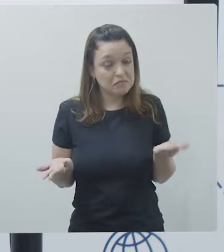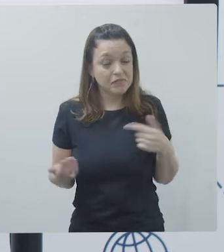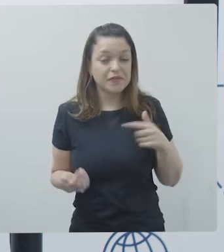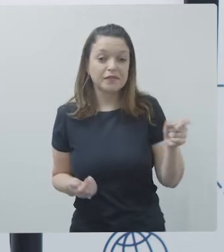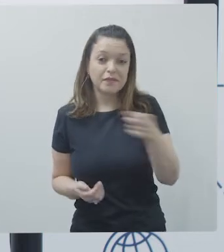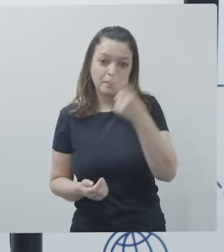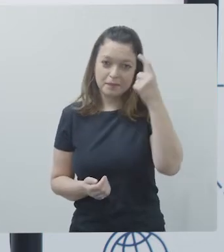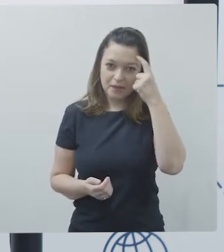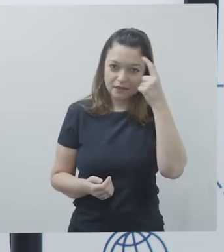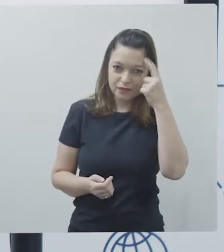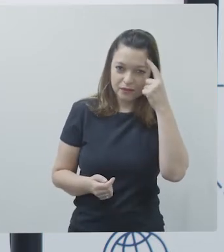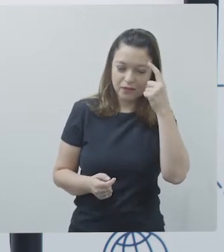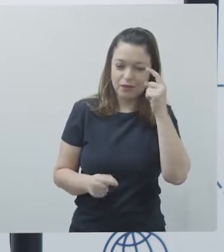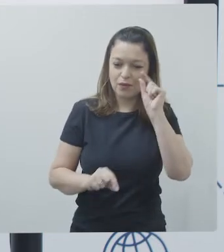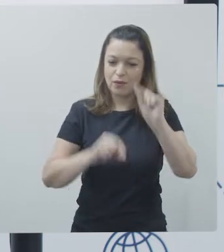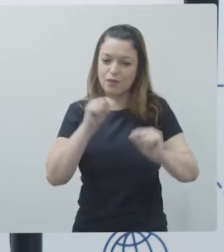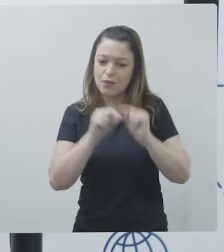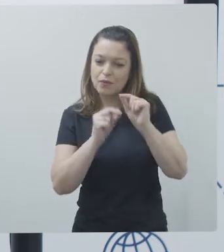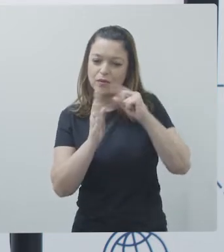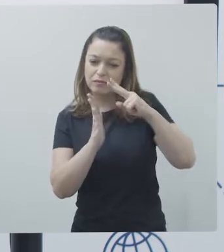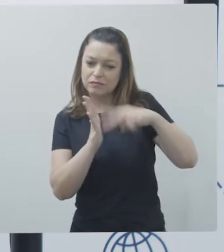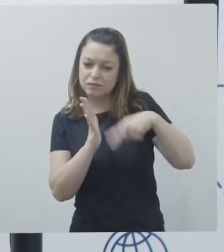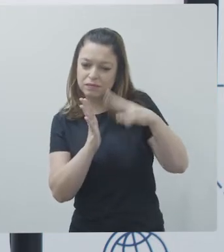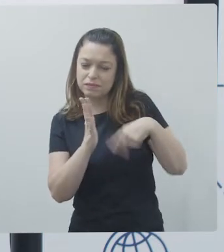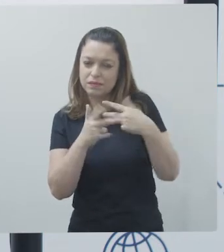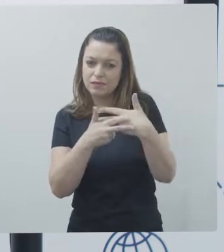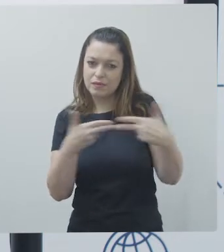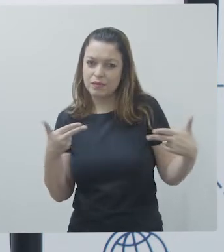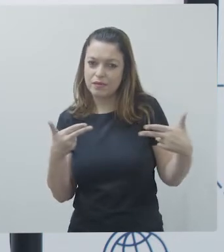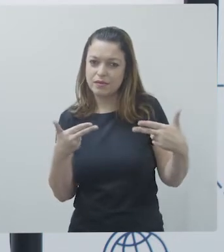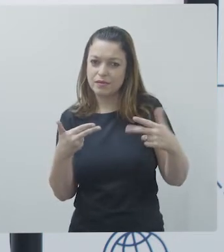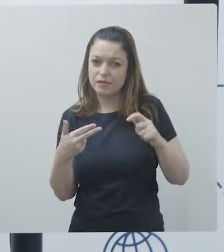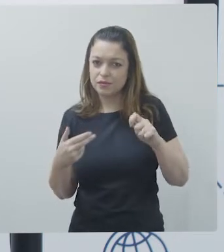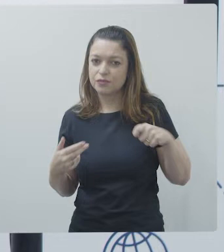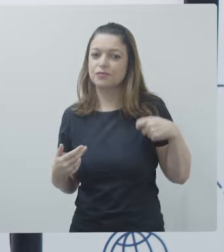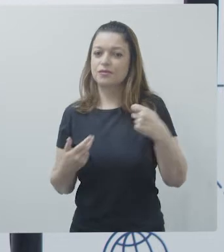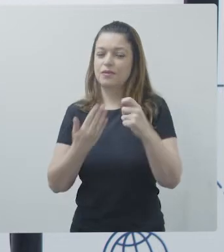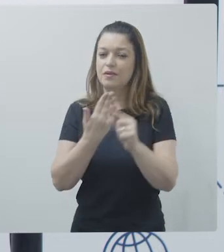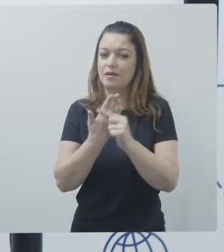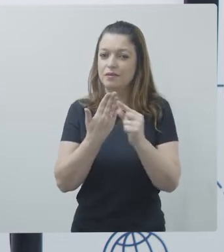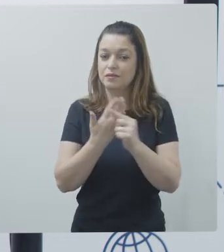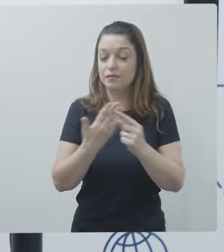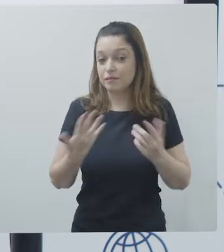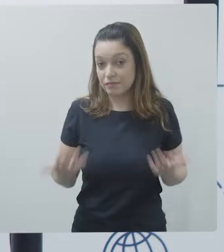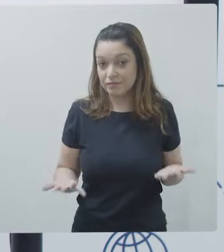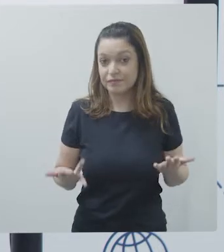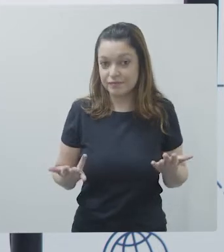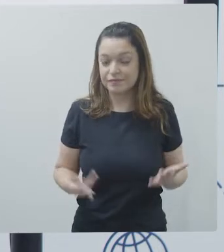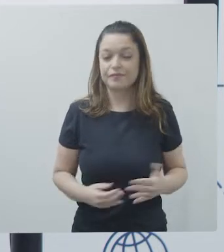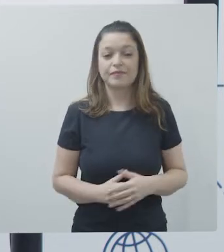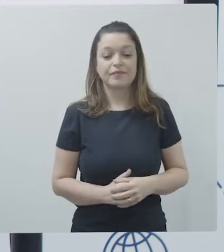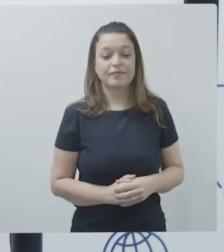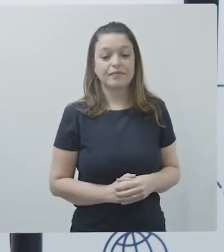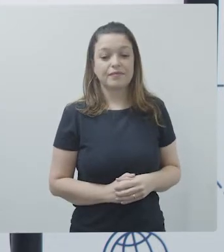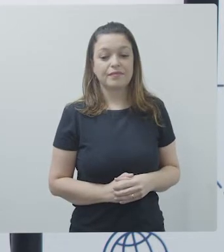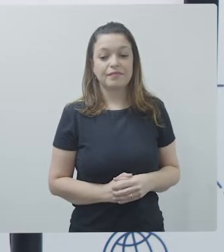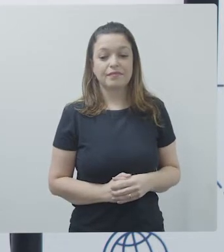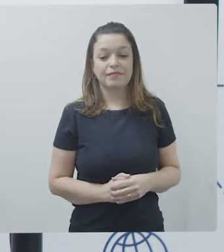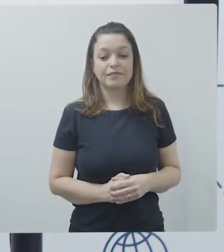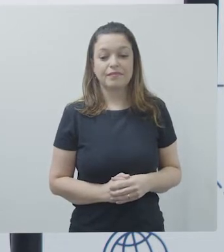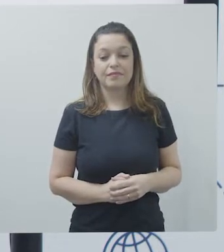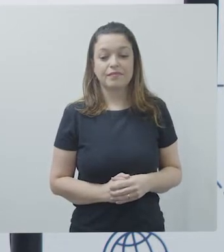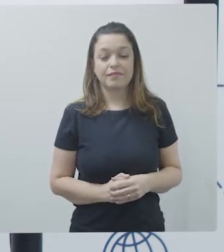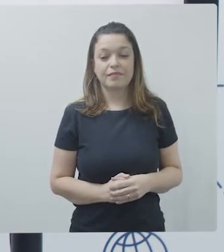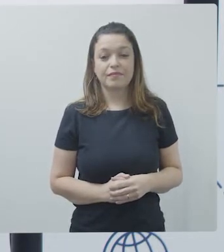aí, já em algum momento, você já leu algum texto desses autores? Então nós temos aqui, nós temos